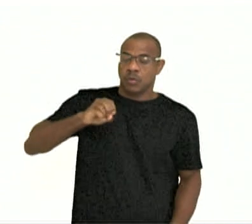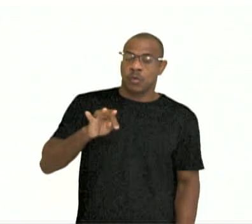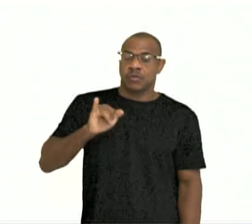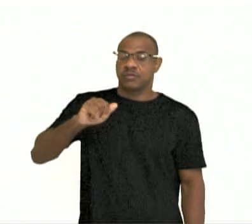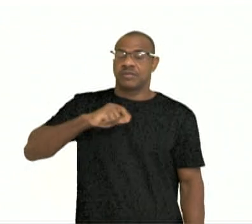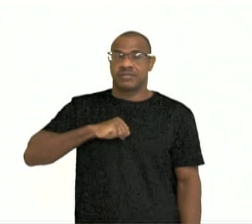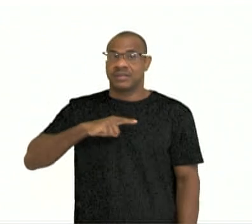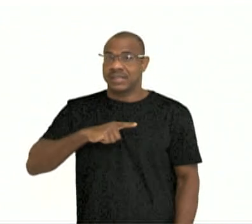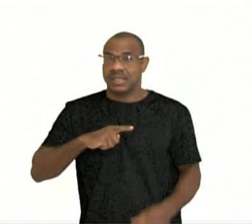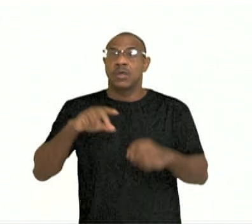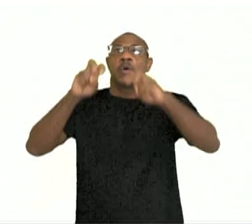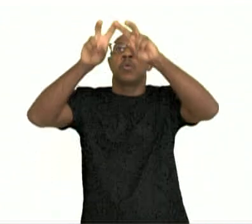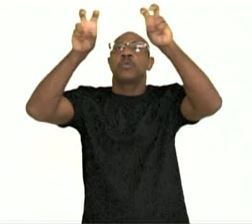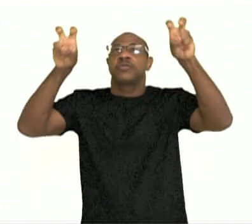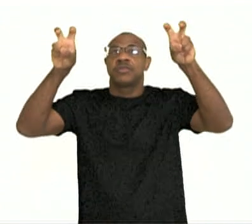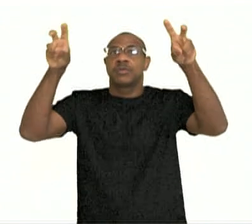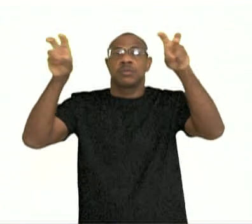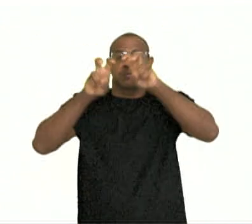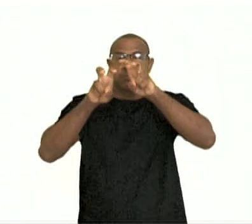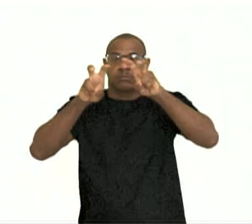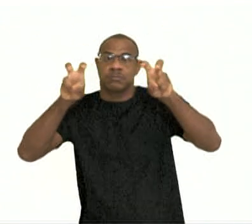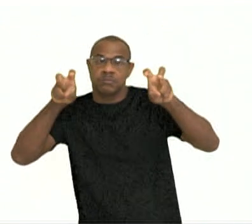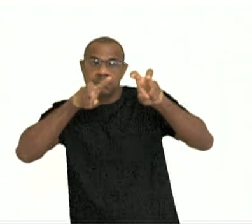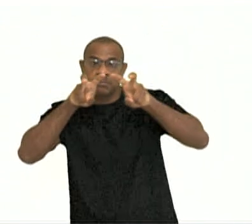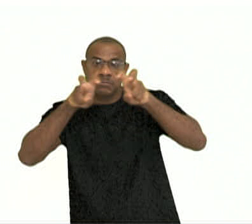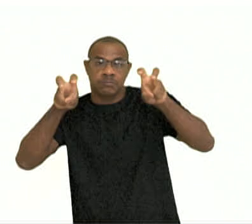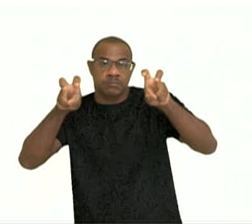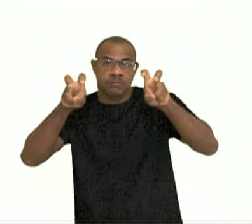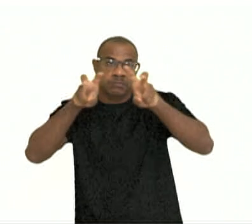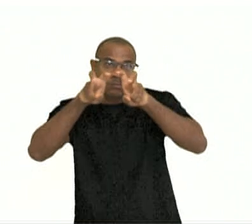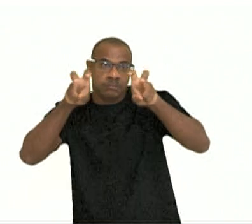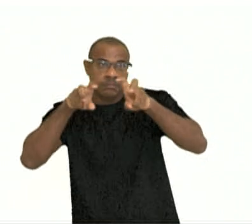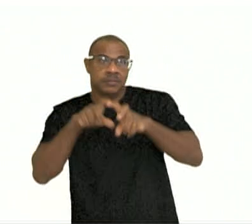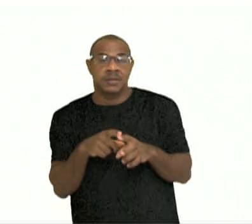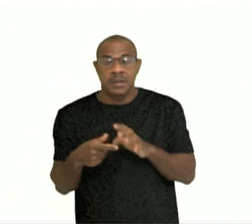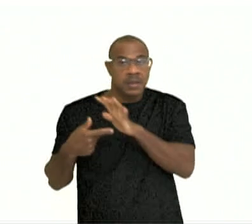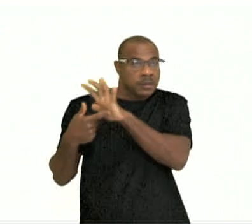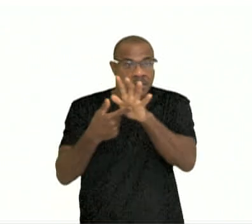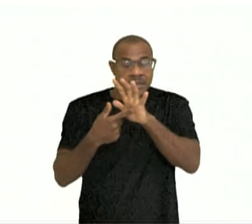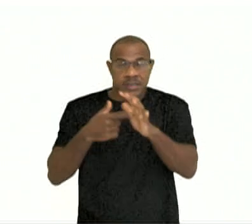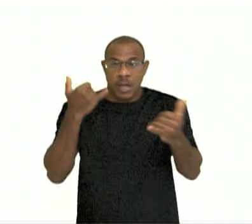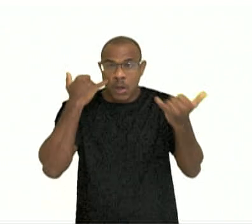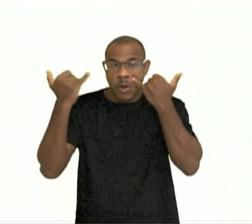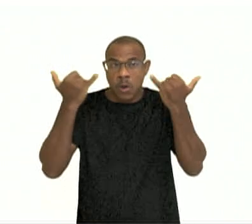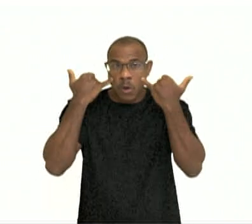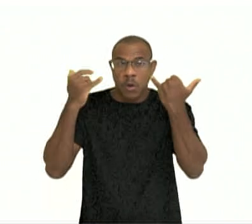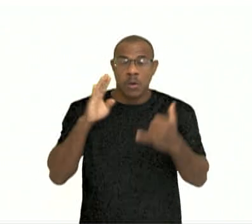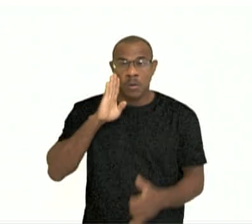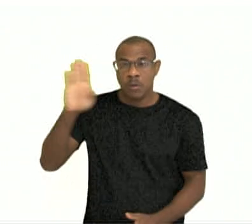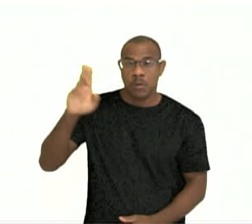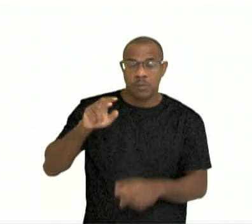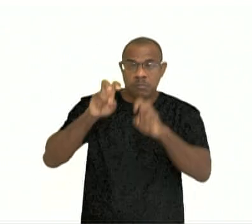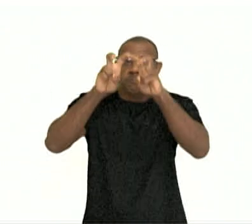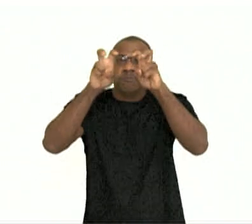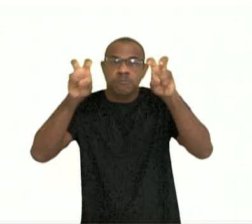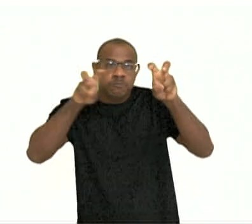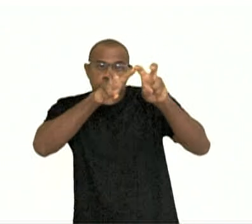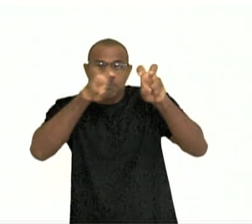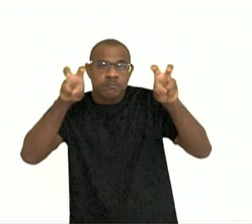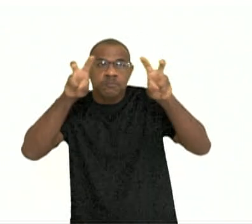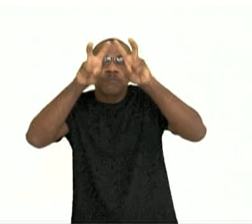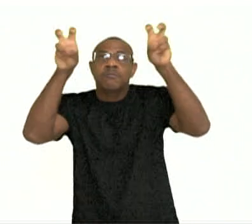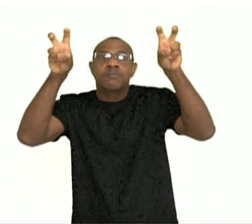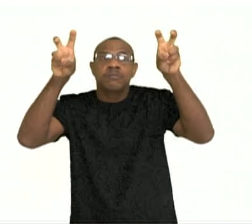título e o subtítulo. Repare que na manchete, né, no título, eu não